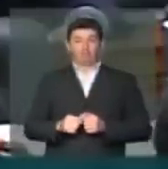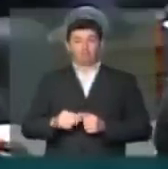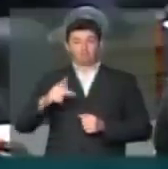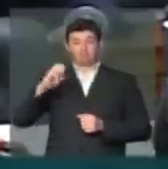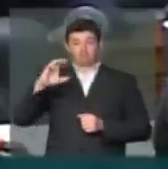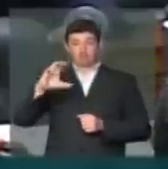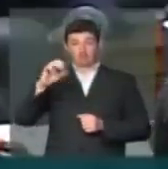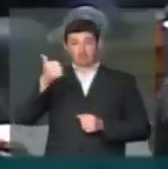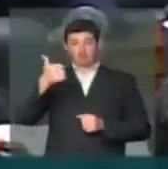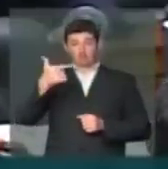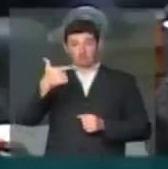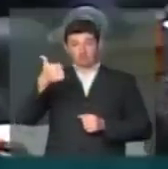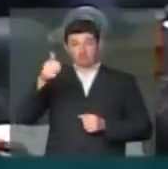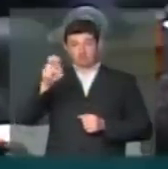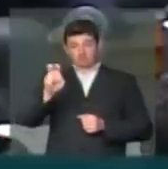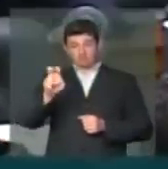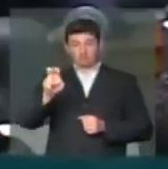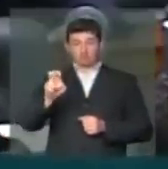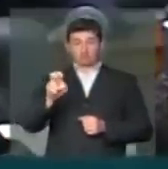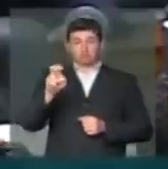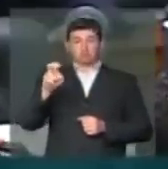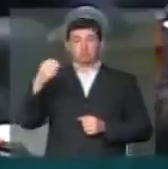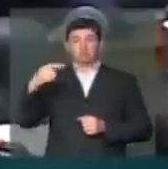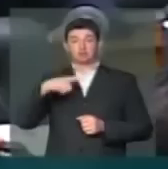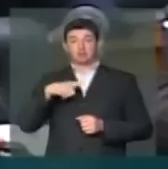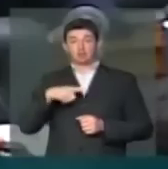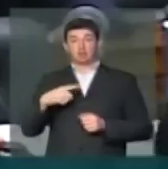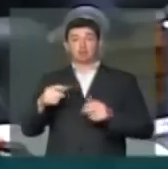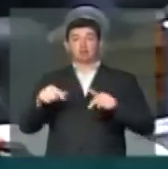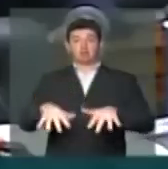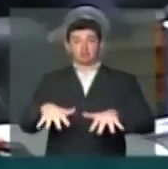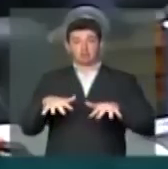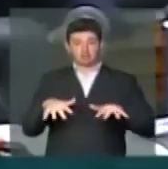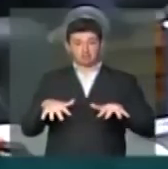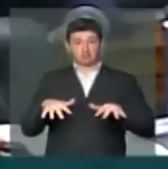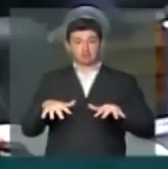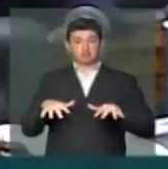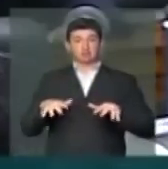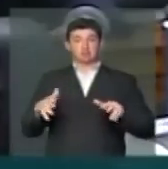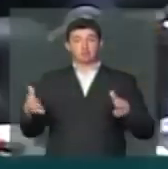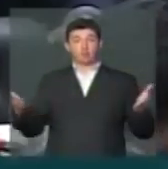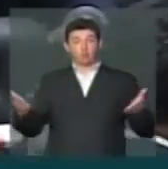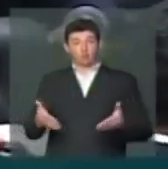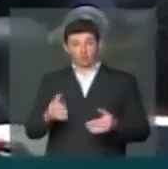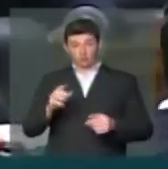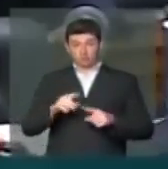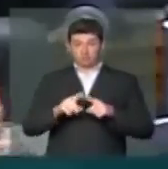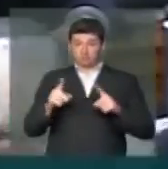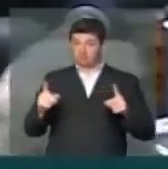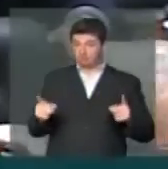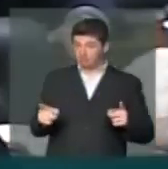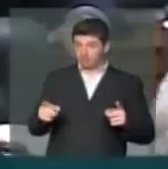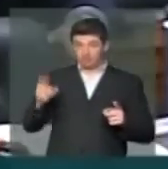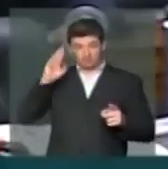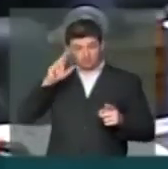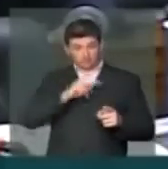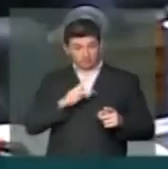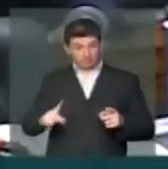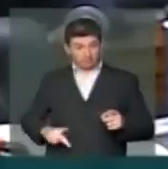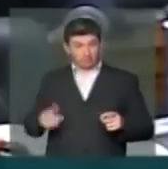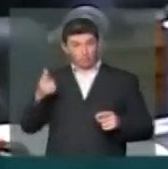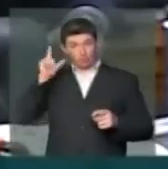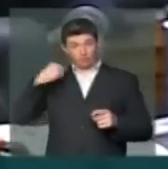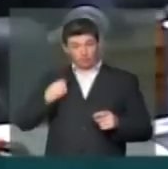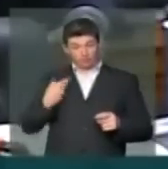PEC 215 pudesse ter a sua sessão realizada no dia de hoje. É verdade. Sendo que, presidente, eu